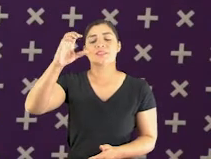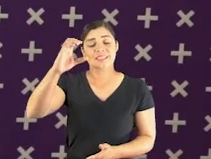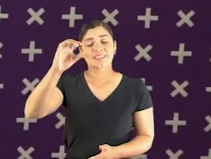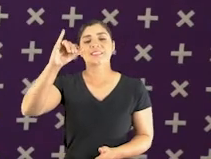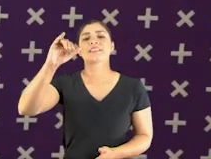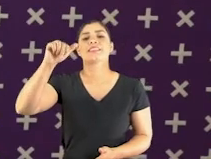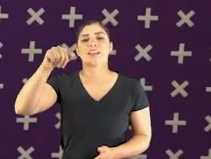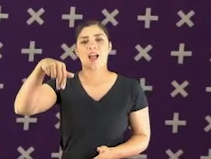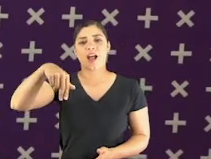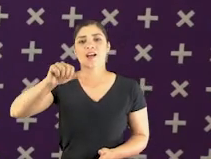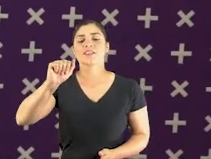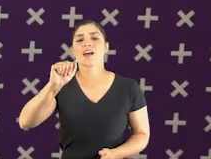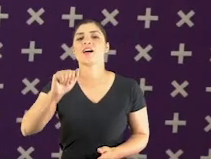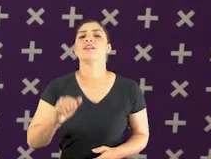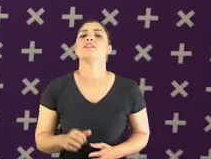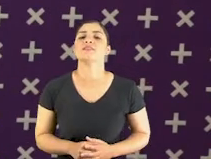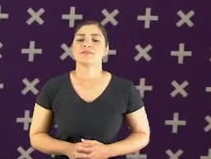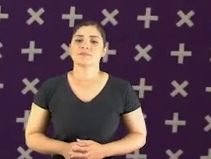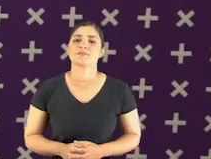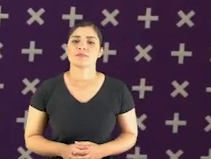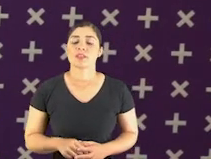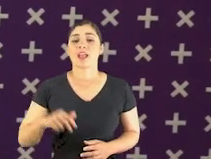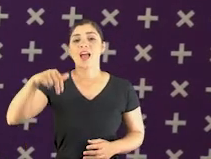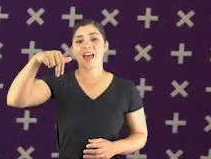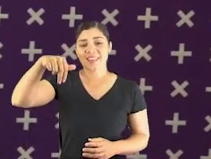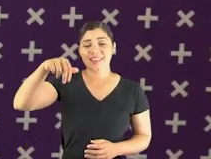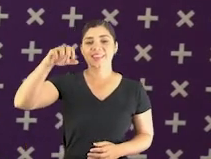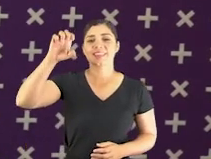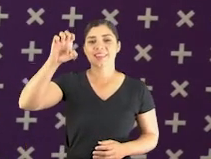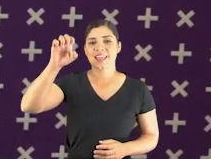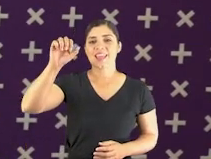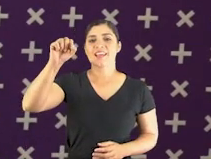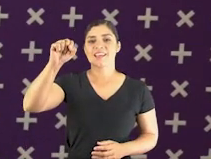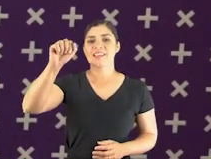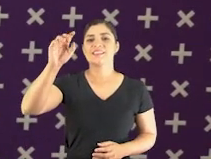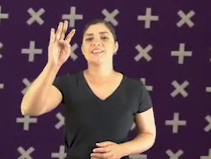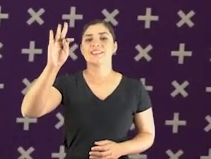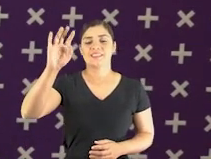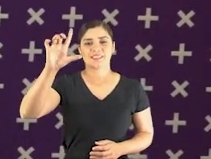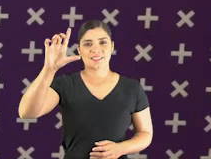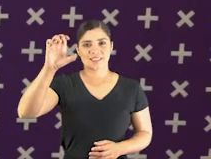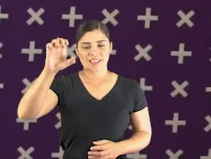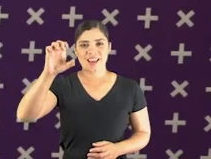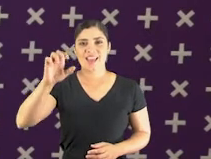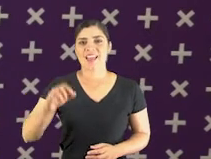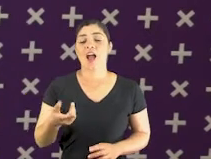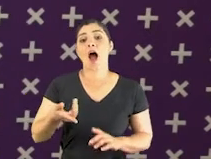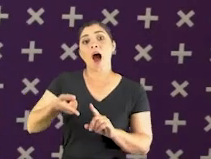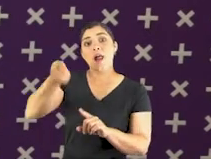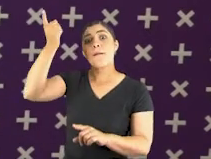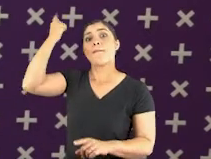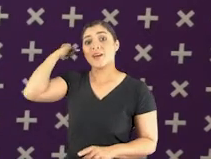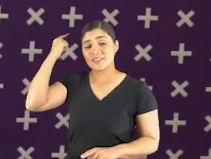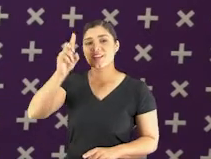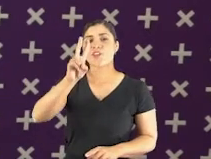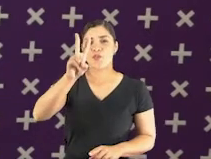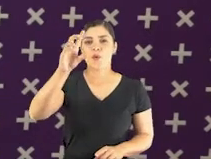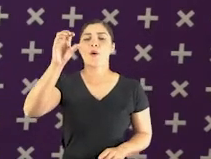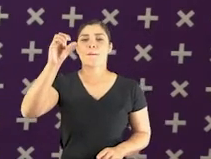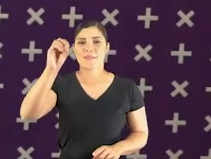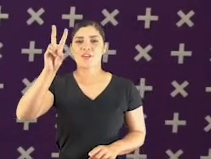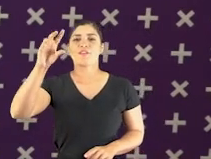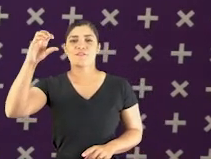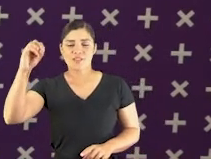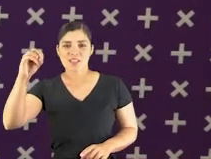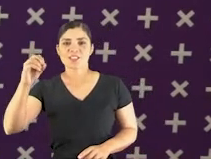respondido em breve porque a Nestlé olha só que dá de interessante no ano passado investiu 3,8 milhões de reais